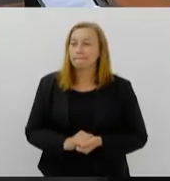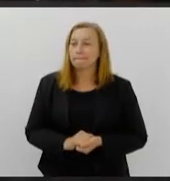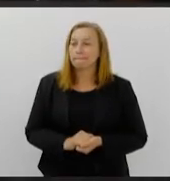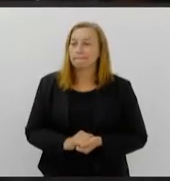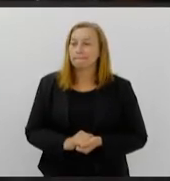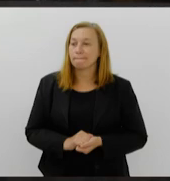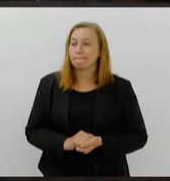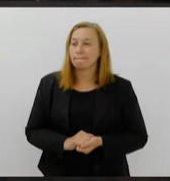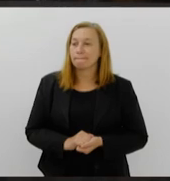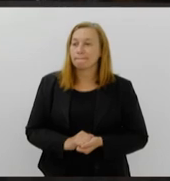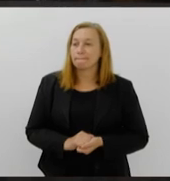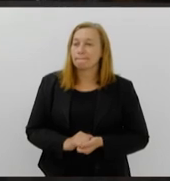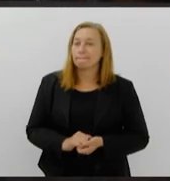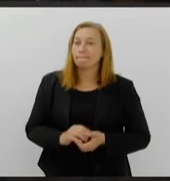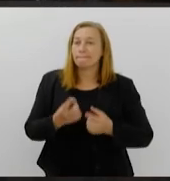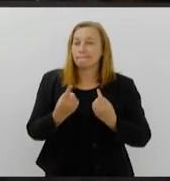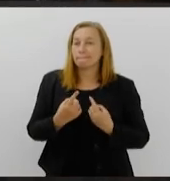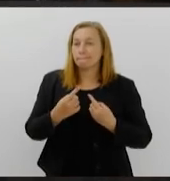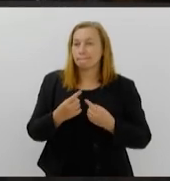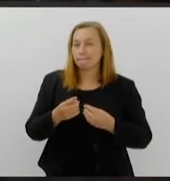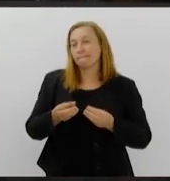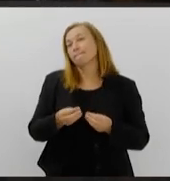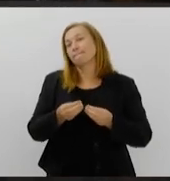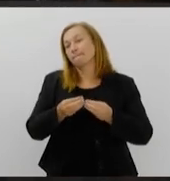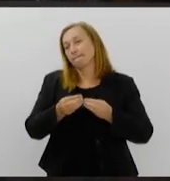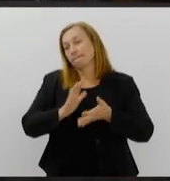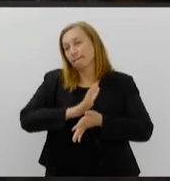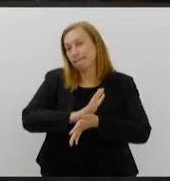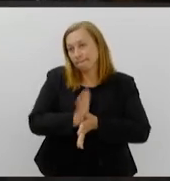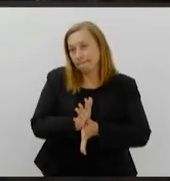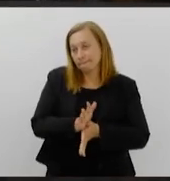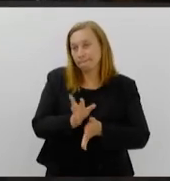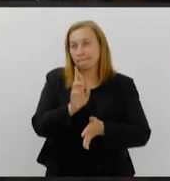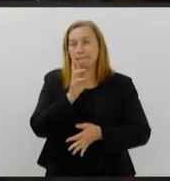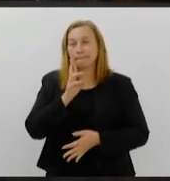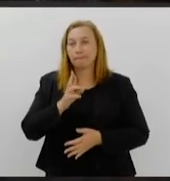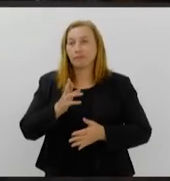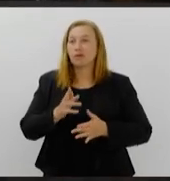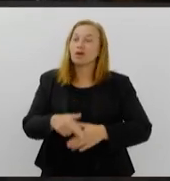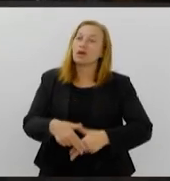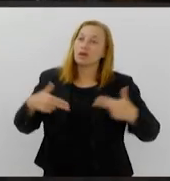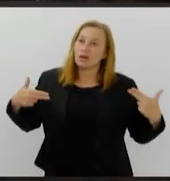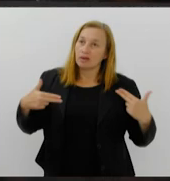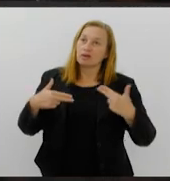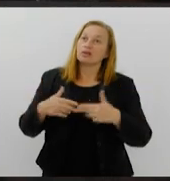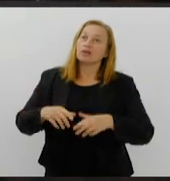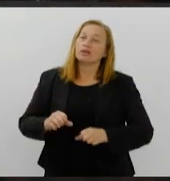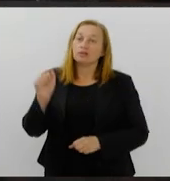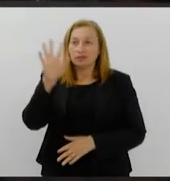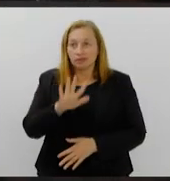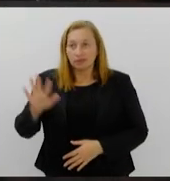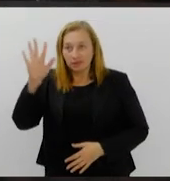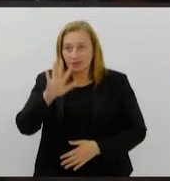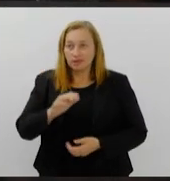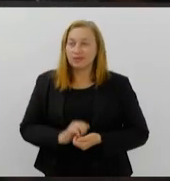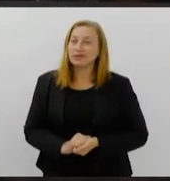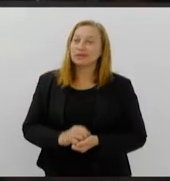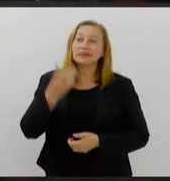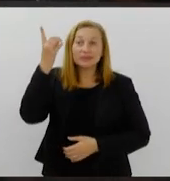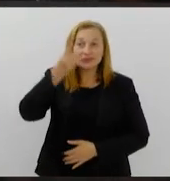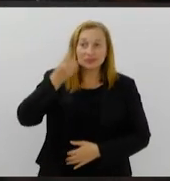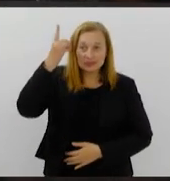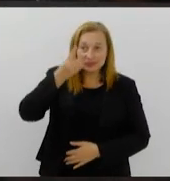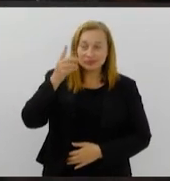Pela Comissão de Combate às Discriminações e Preconceitos de Raça, Cor, Etnia, Religião e Procedência Nacional,